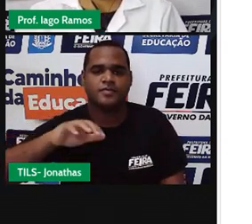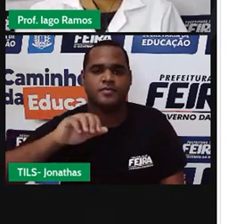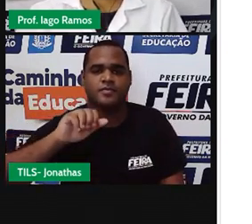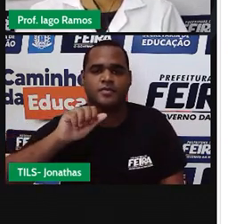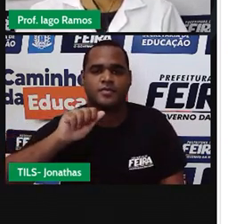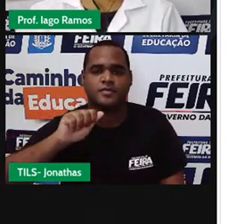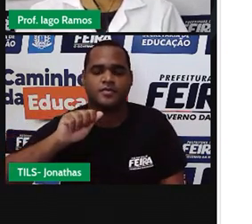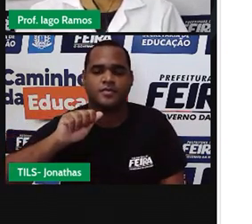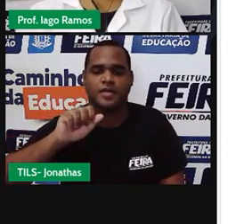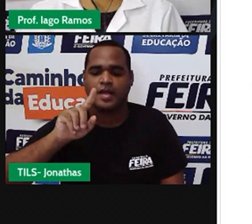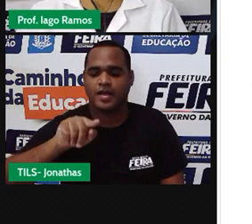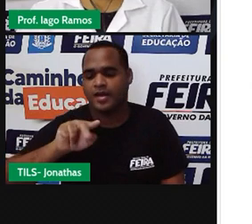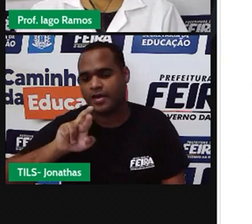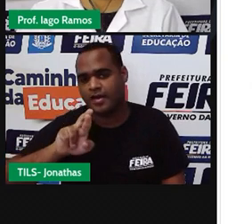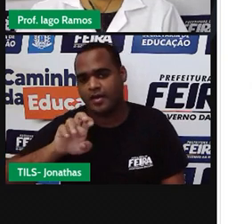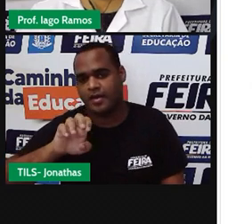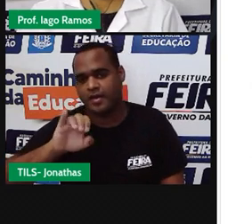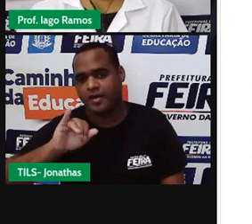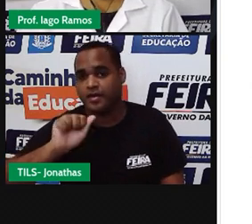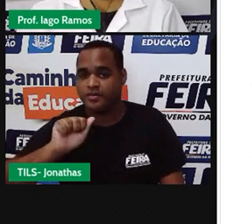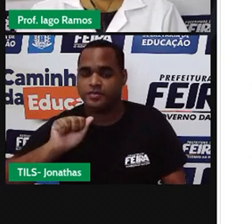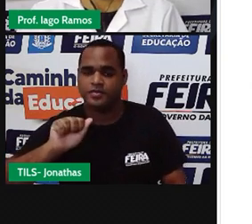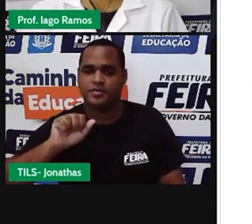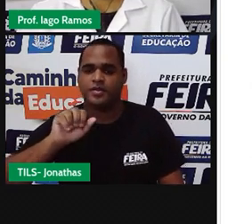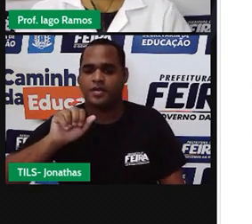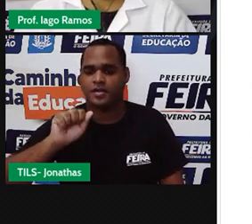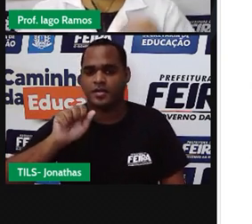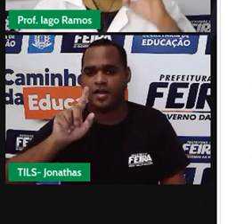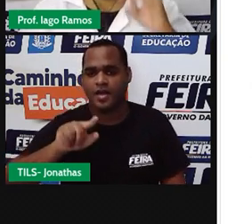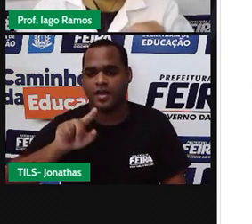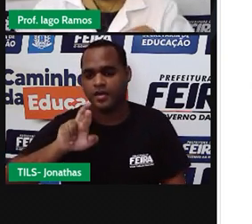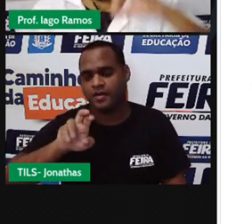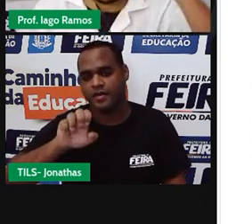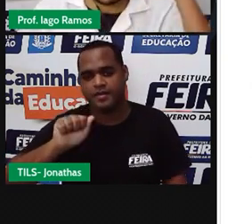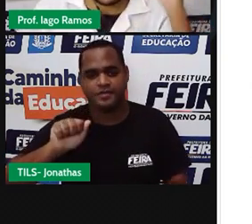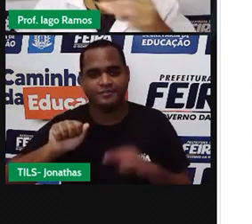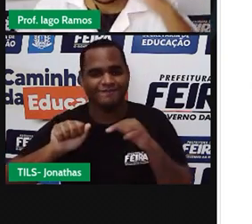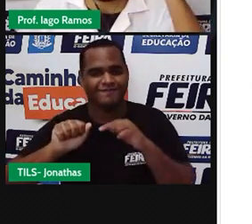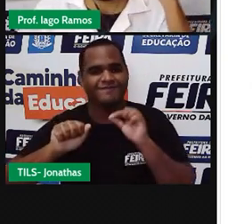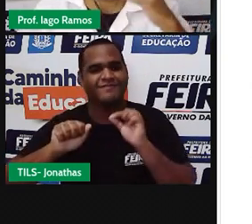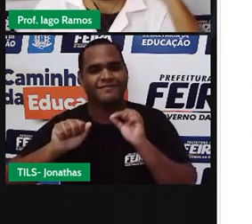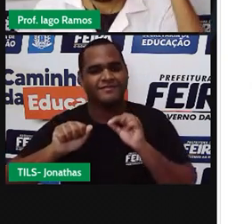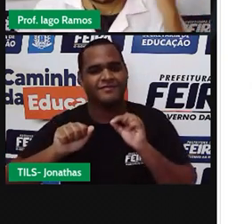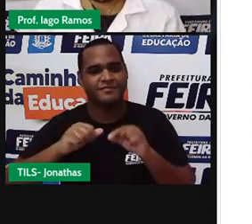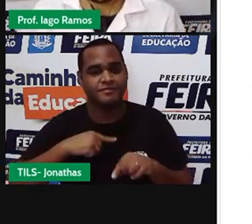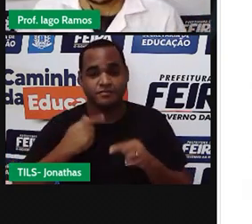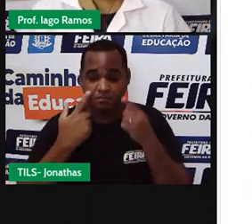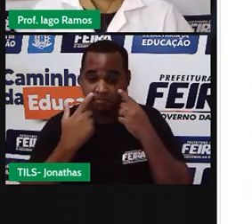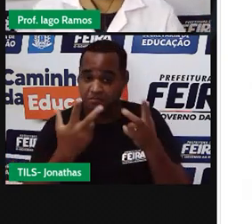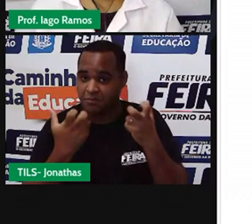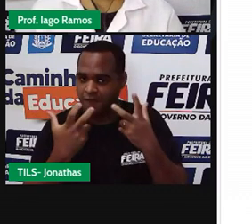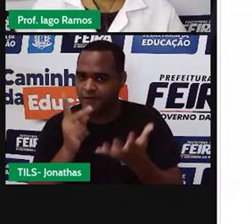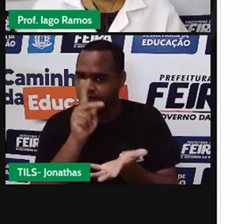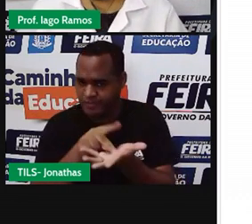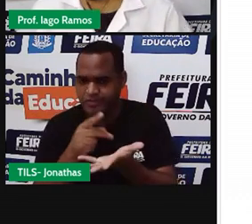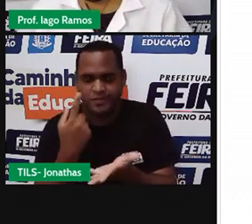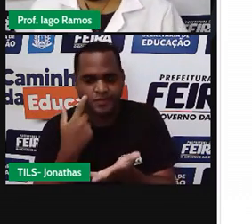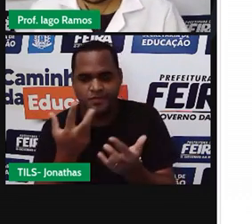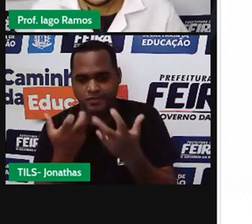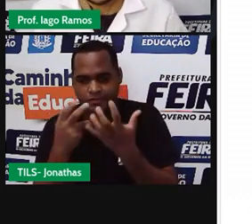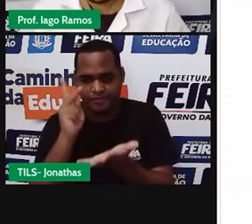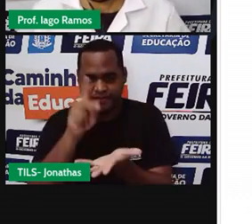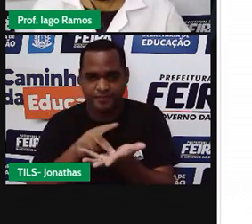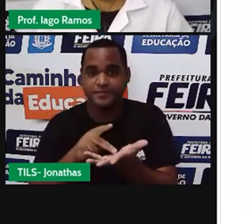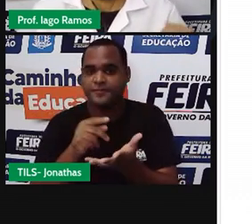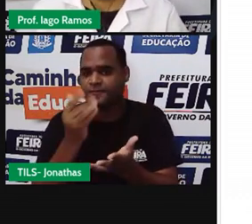é a medida de uma superfície é chamada de área Pega a visão aí para você